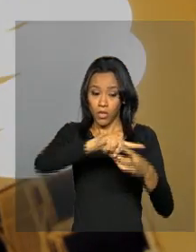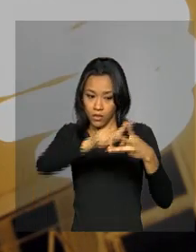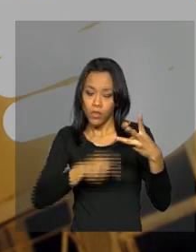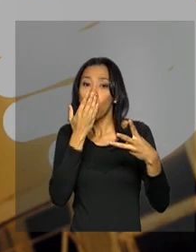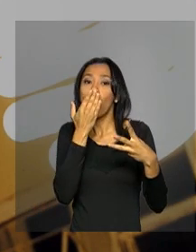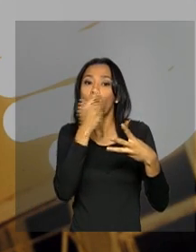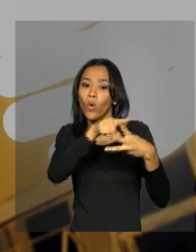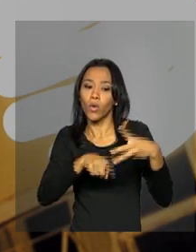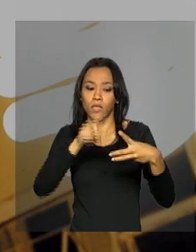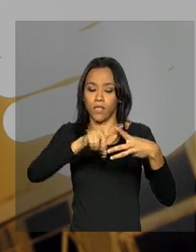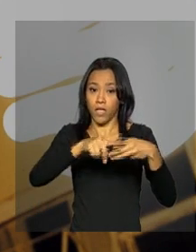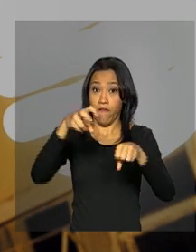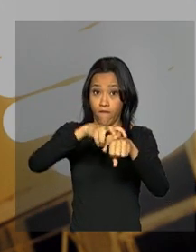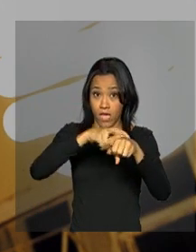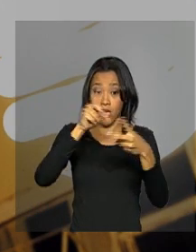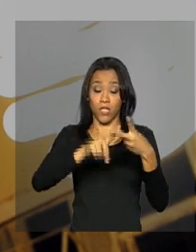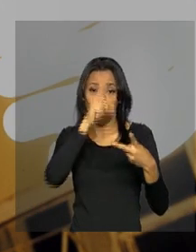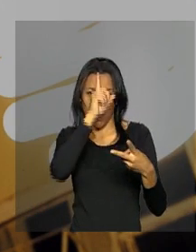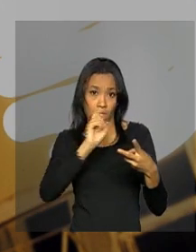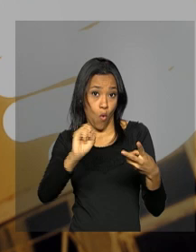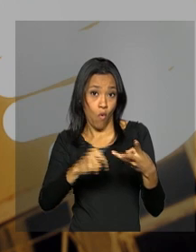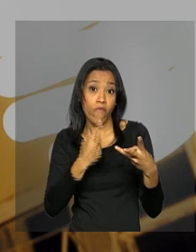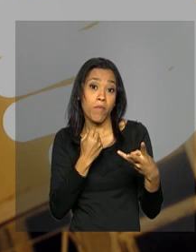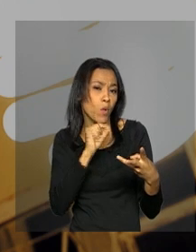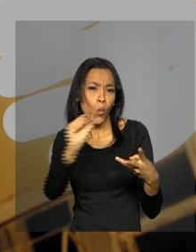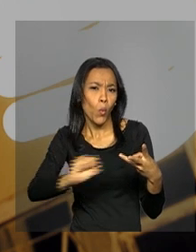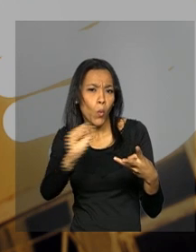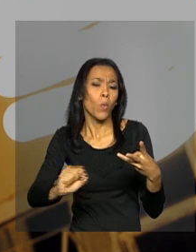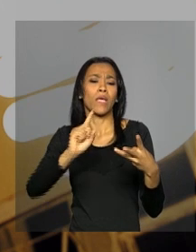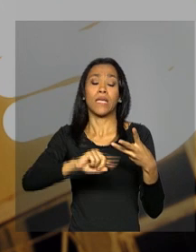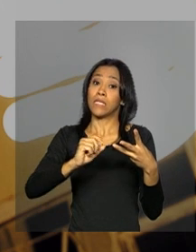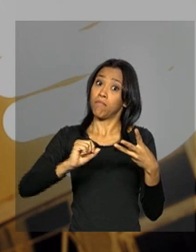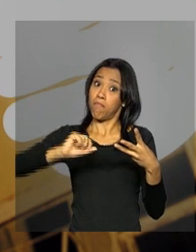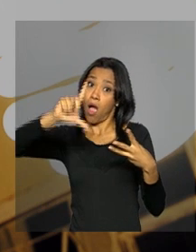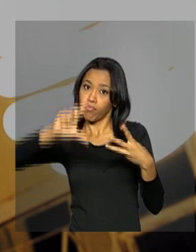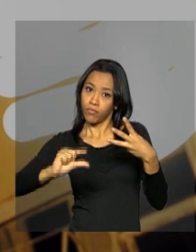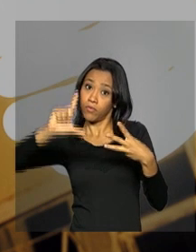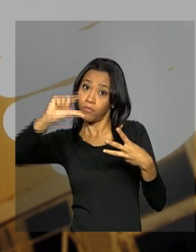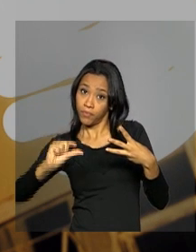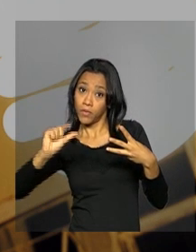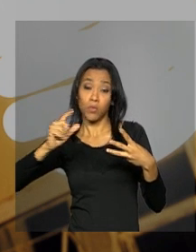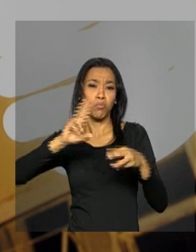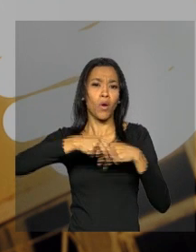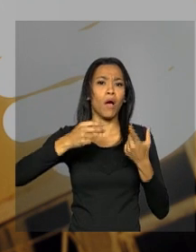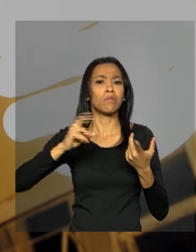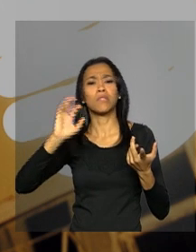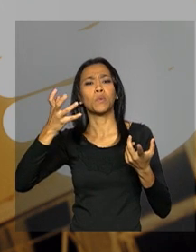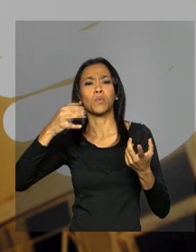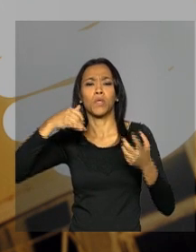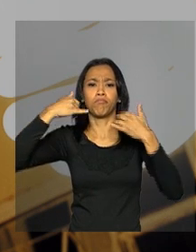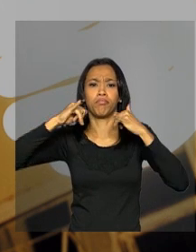assim. As cores verde, amarela ou vermelha indicam se a energia custará mais ou menos em função das condições de geração